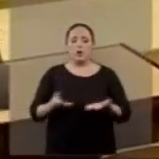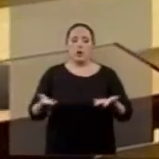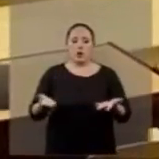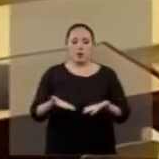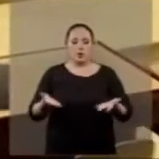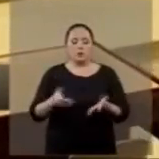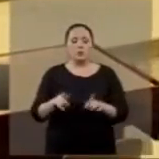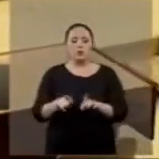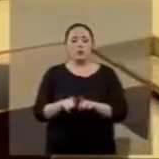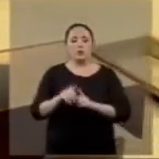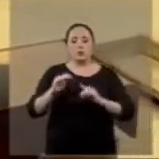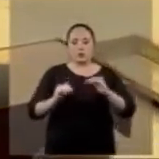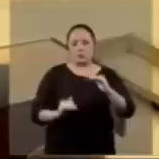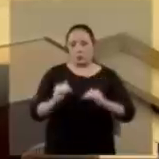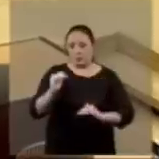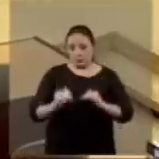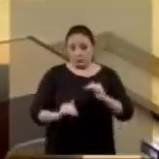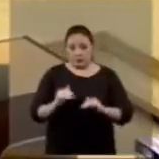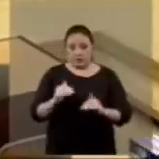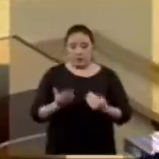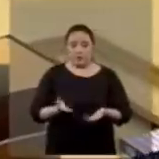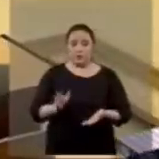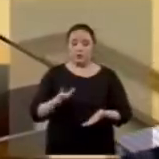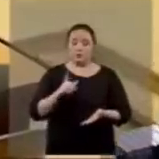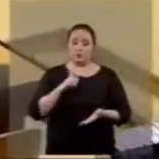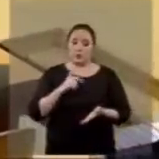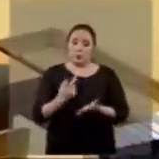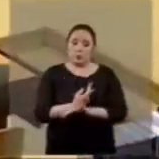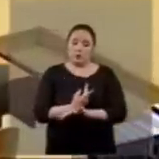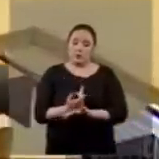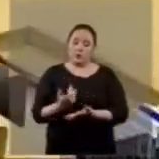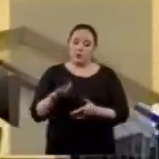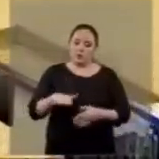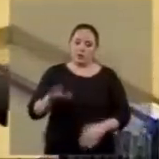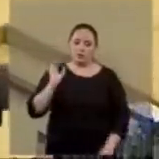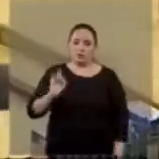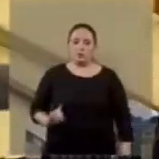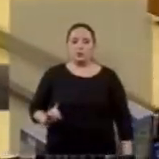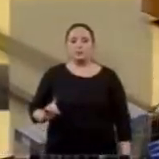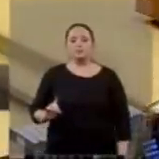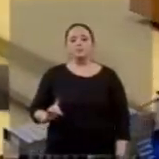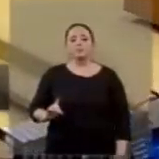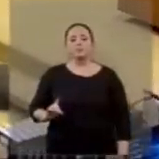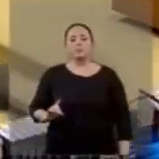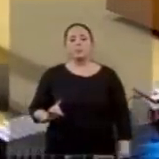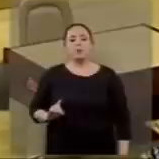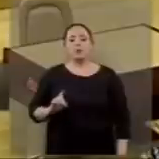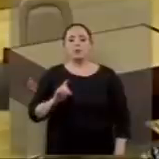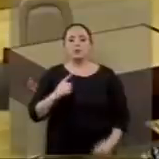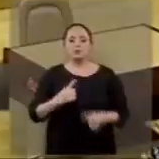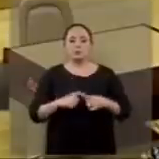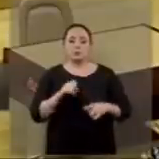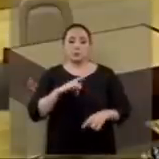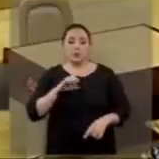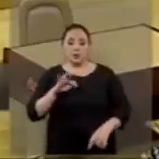e desproporcional, portanto, ao que posto como direitos, tendo em conta dispor o fisco de mecanismos menos gravosos